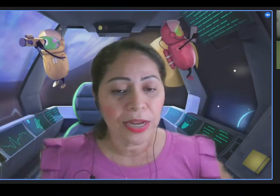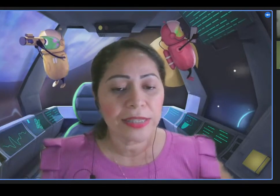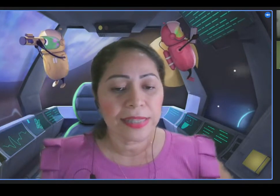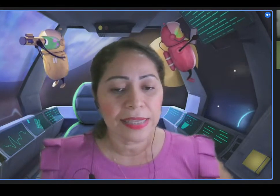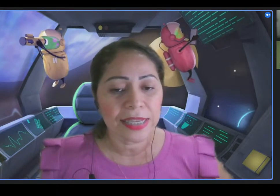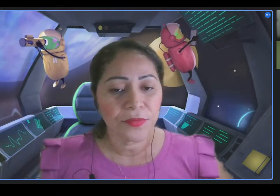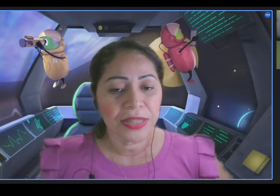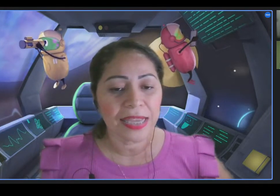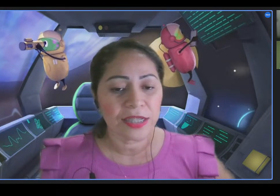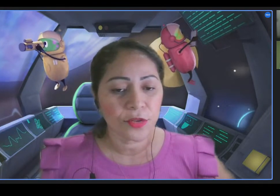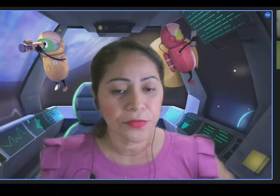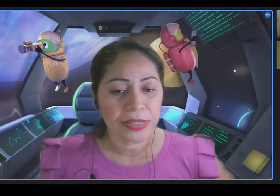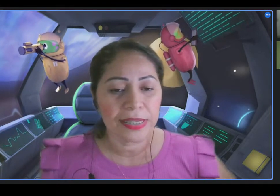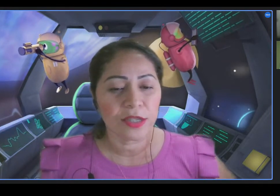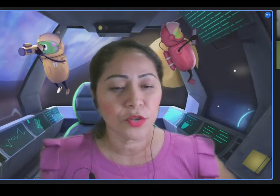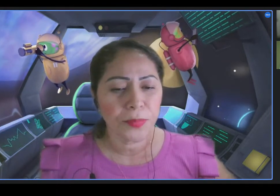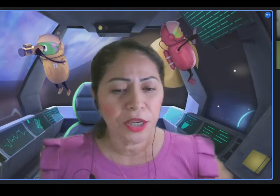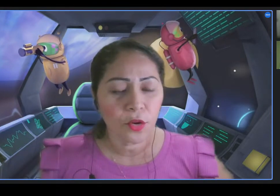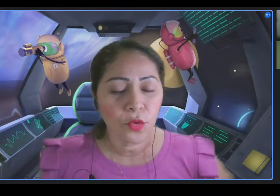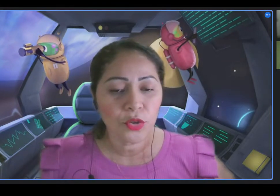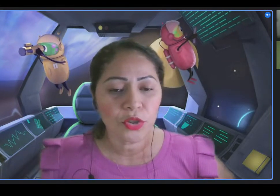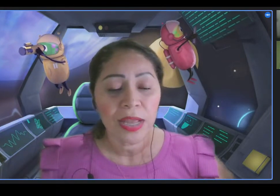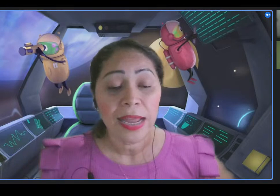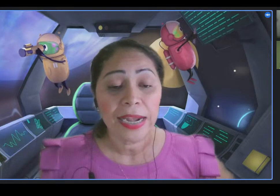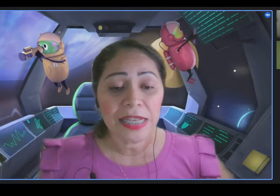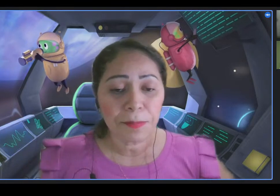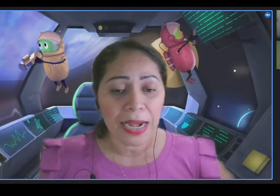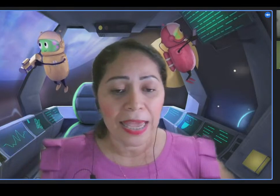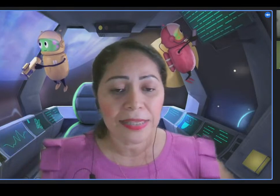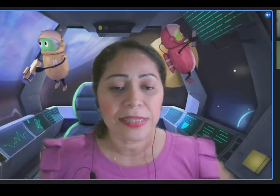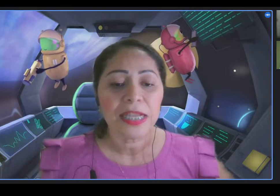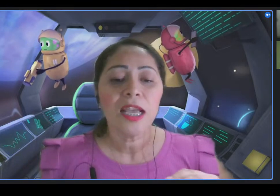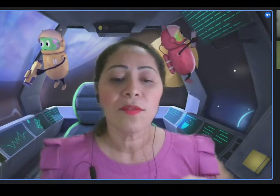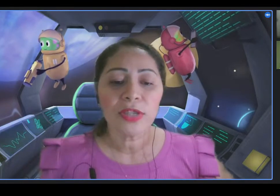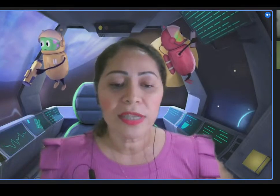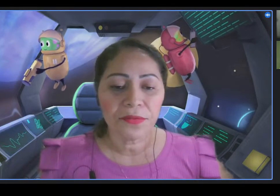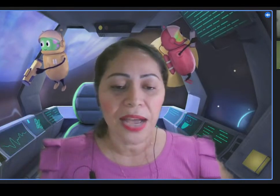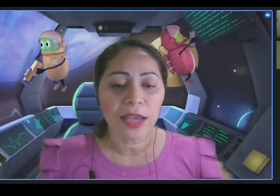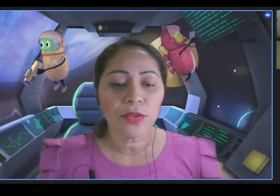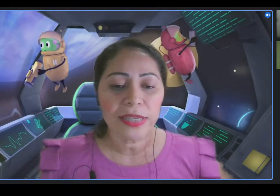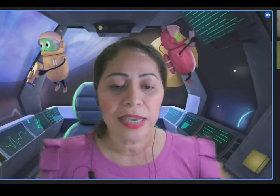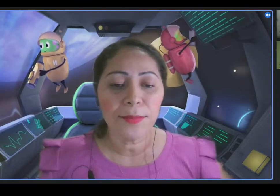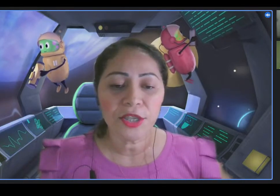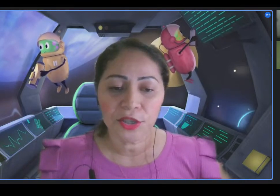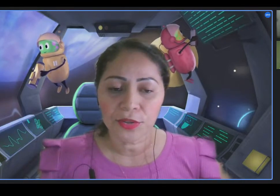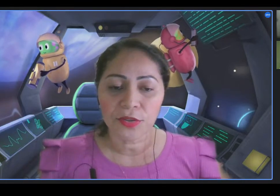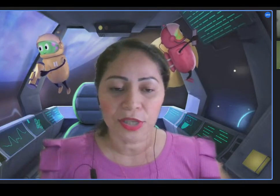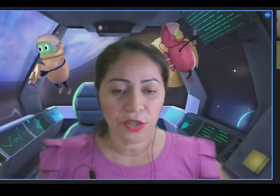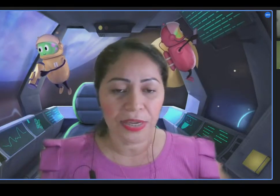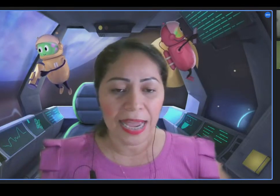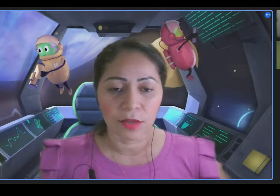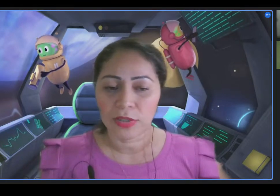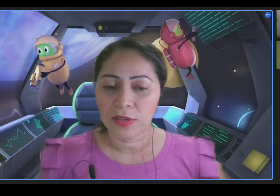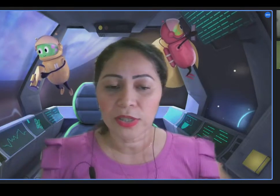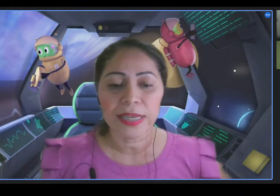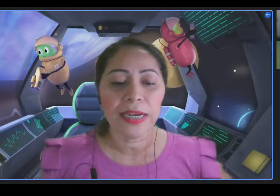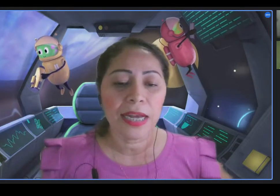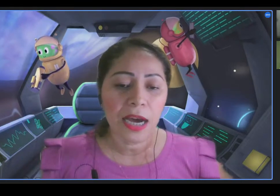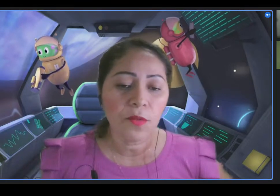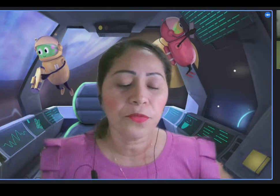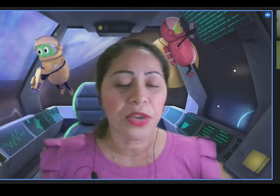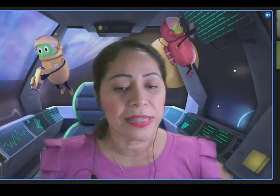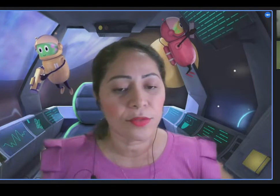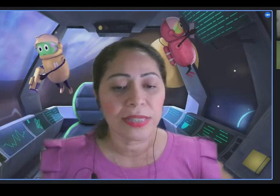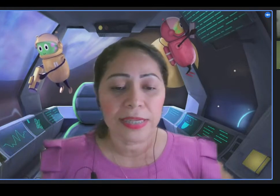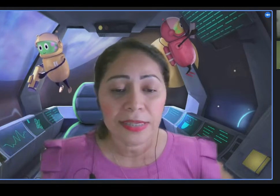inscreveu nas atividades, nas oficinas, nos minicursos, nas palestras, você vai conseguir emitir o seu certificado. Se você